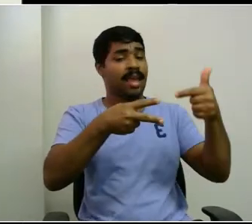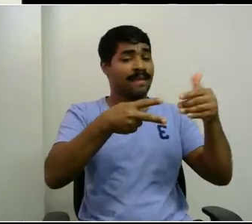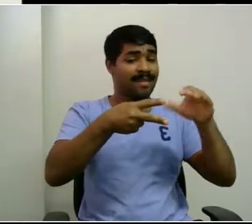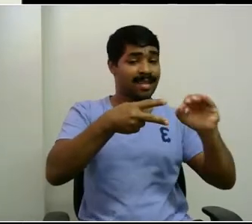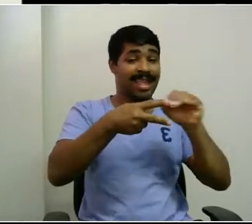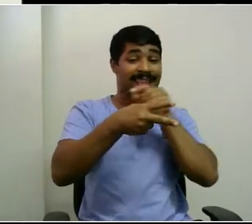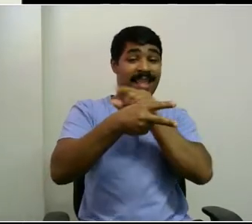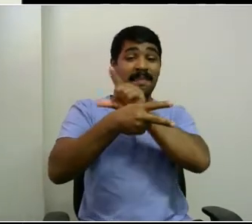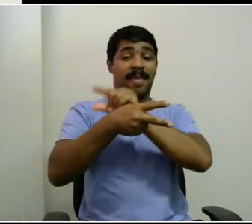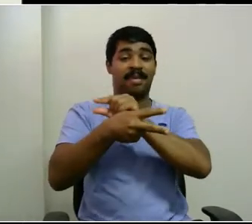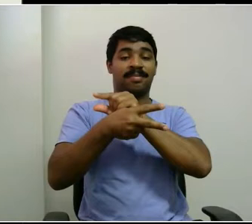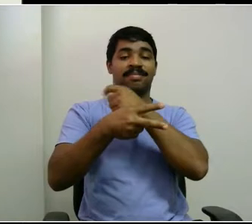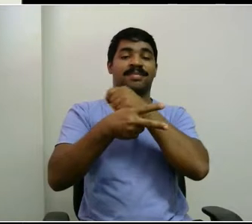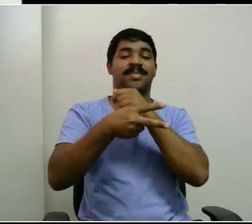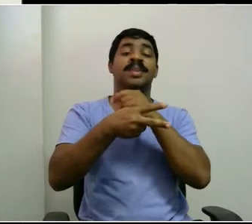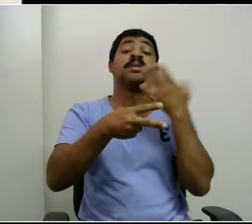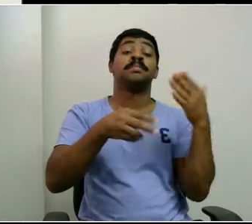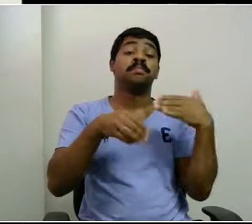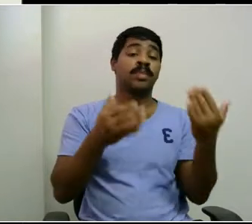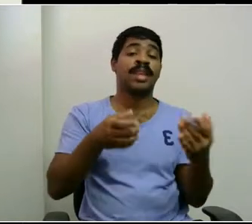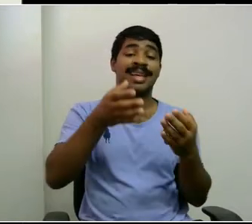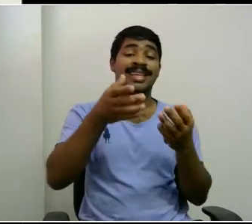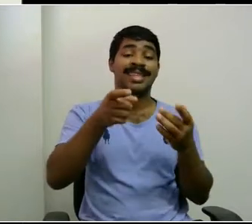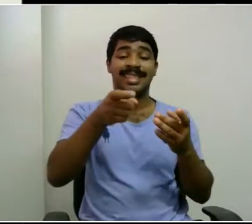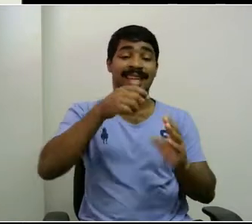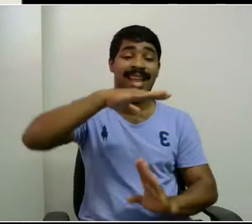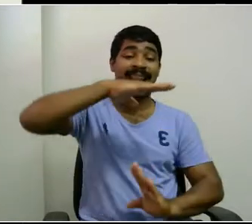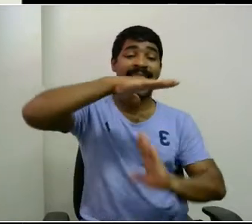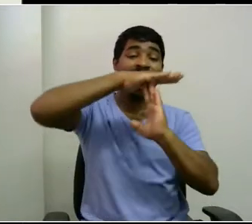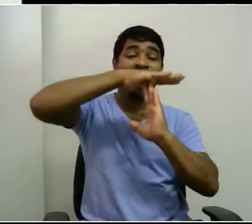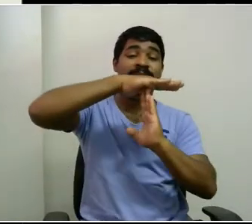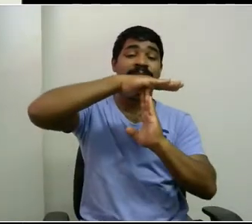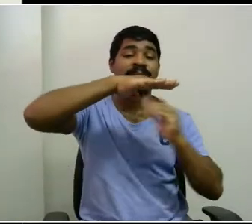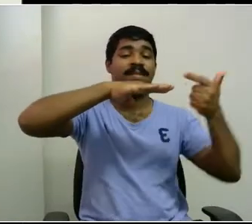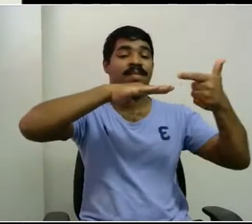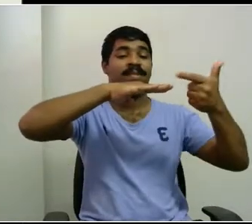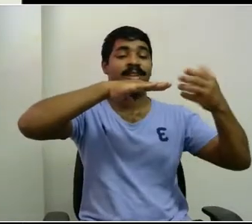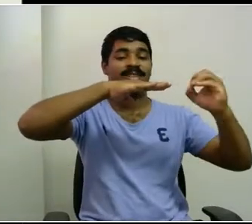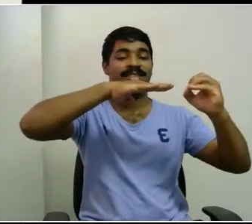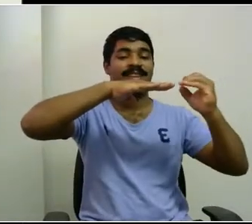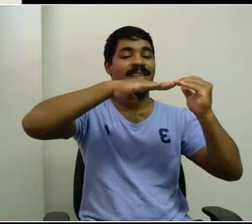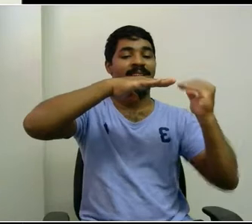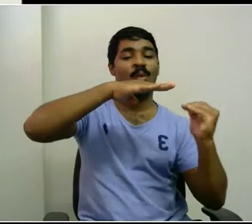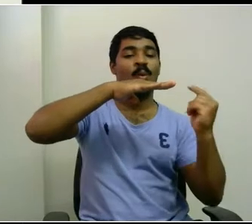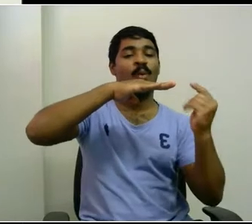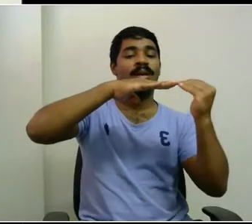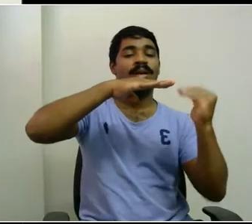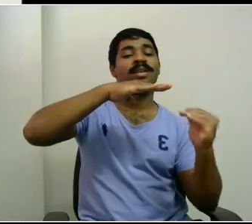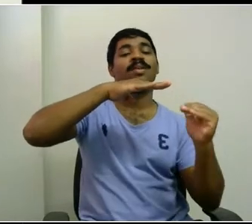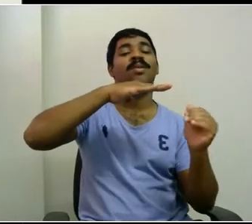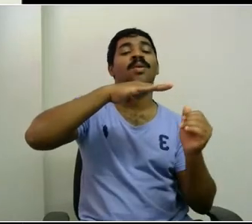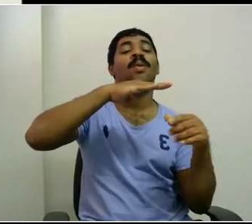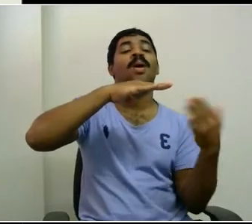do triângulo seja menor que o perímetro do retângulo? Olha, como o x tem que ser um número menor que 20, qual é o inteiro menor que 20 que nós temos? É o 19. Então,